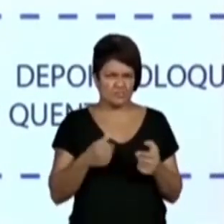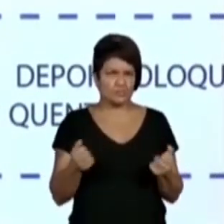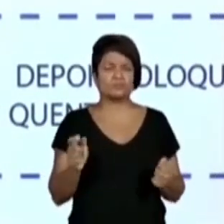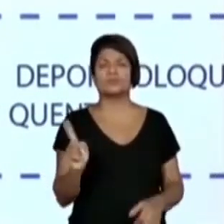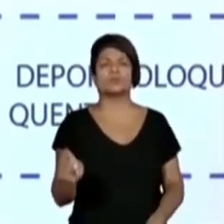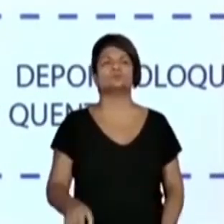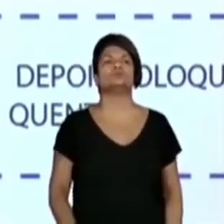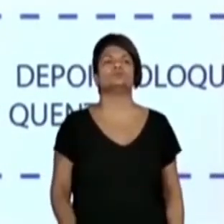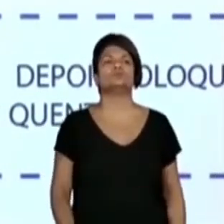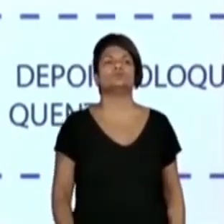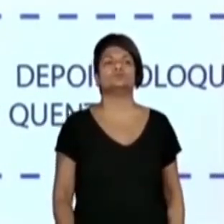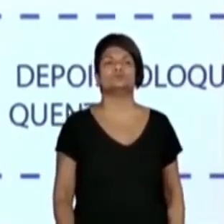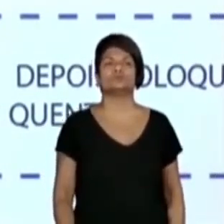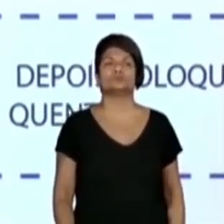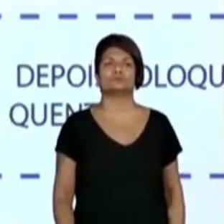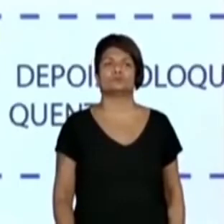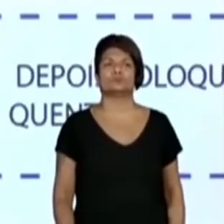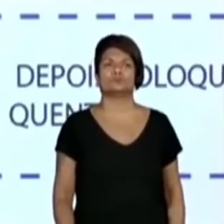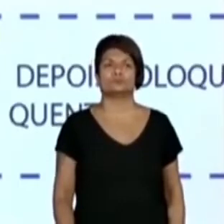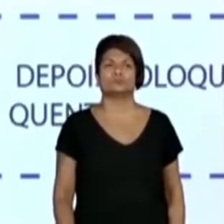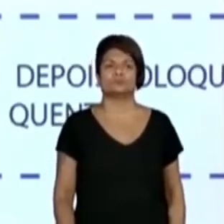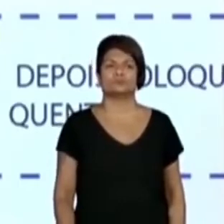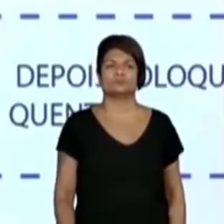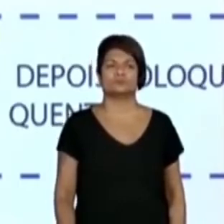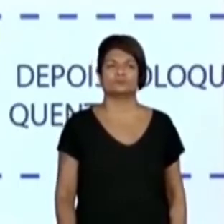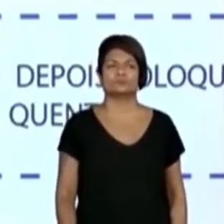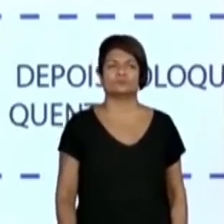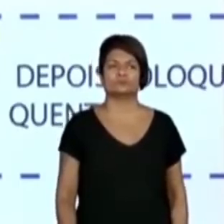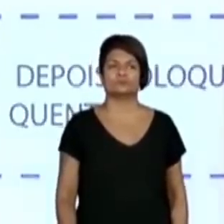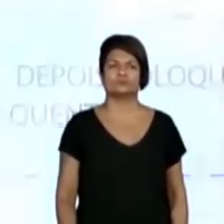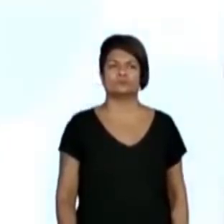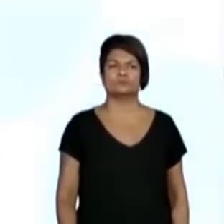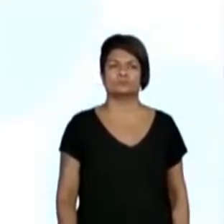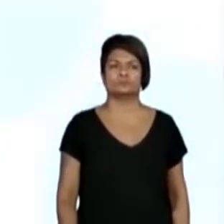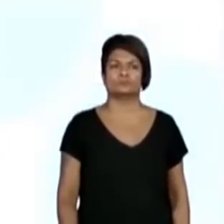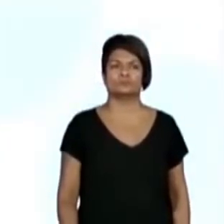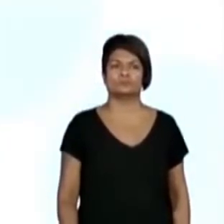Não, não é ingrediente. Então,